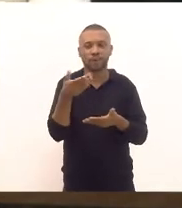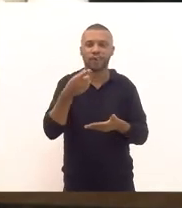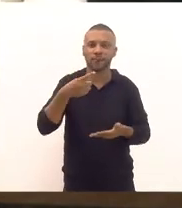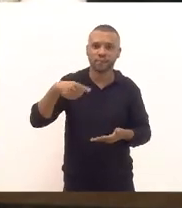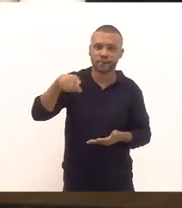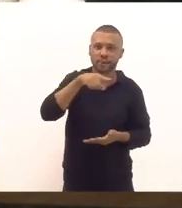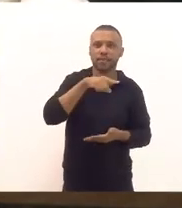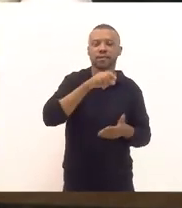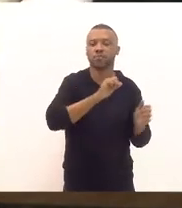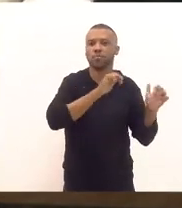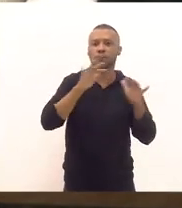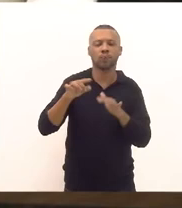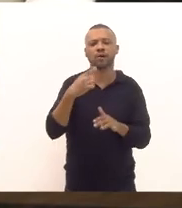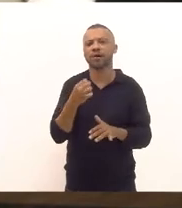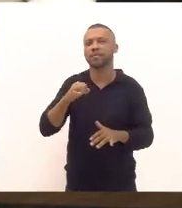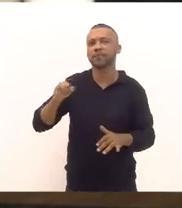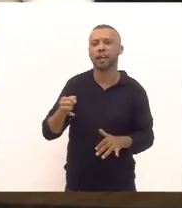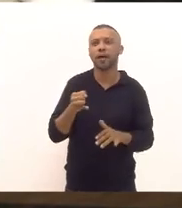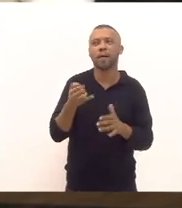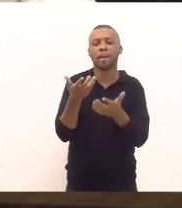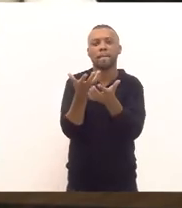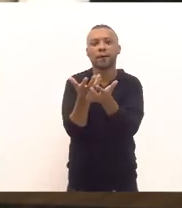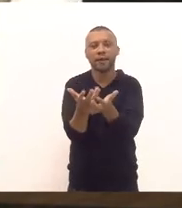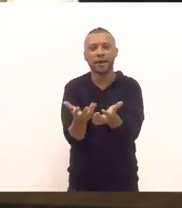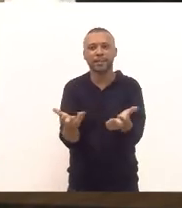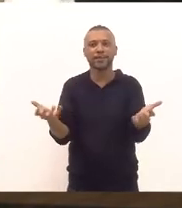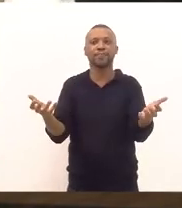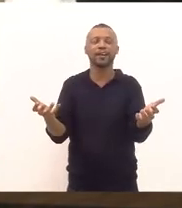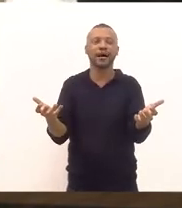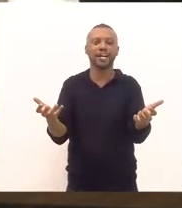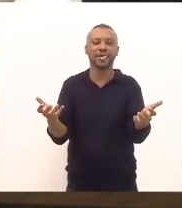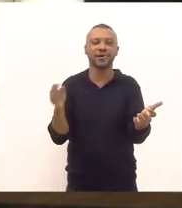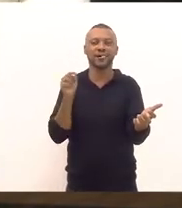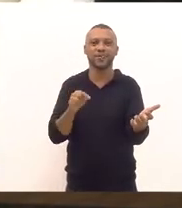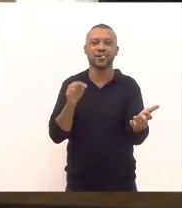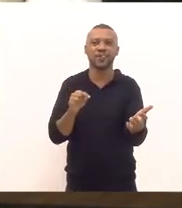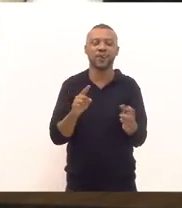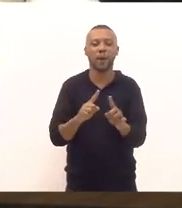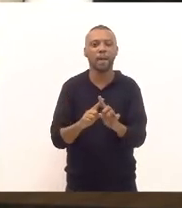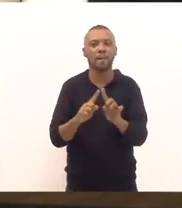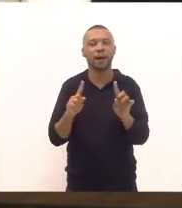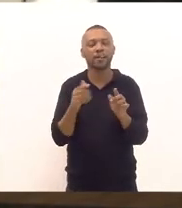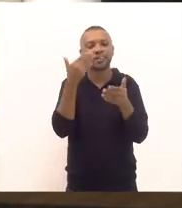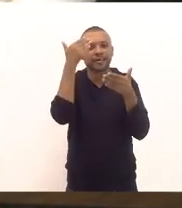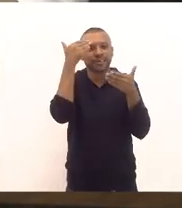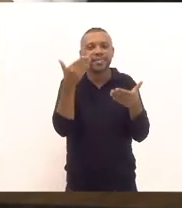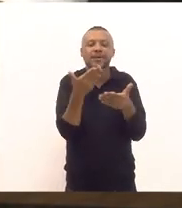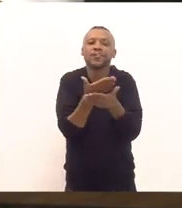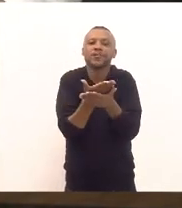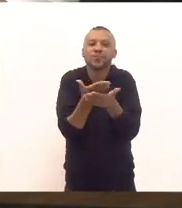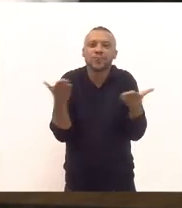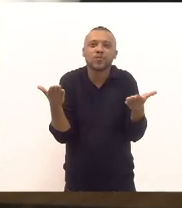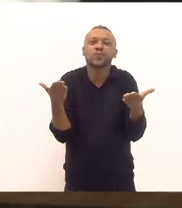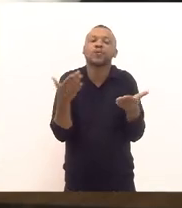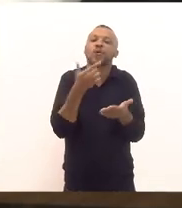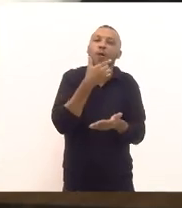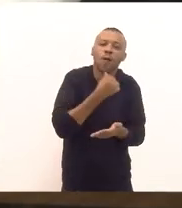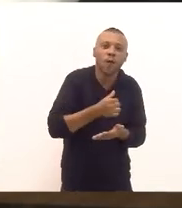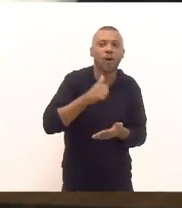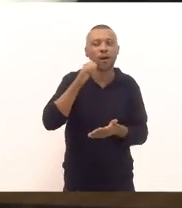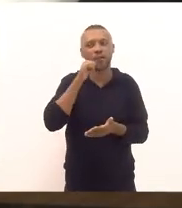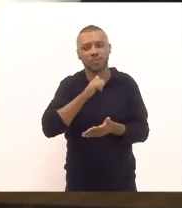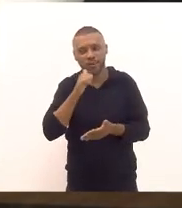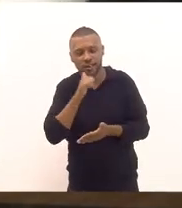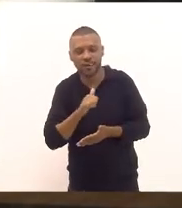aqui na galeria a gente vai ter um pequeno coffee break e mas agradecendo a todos a todas